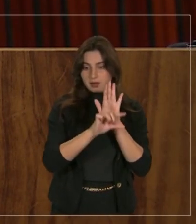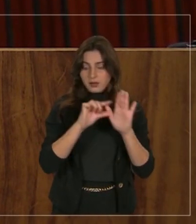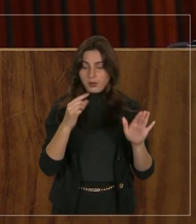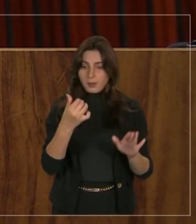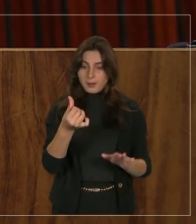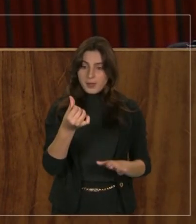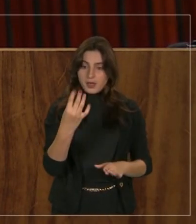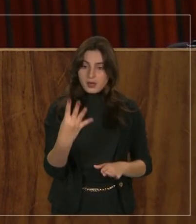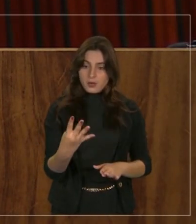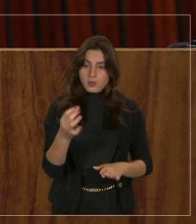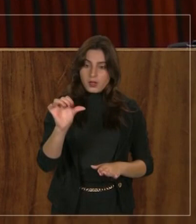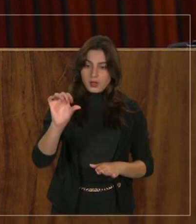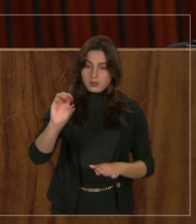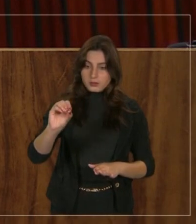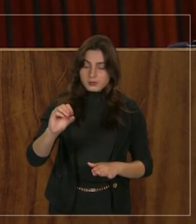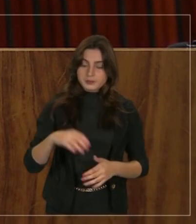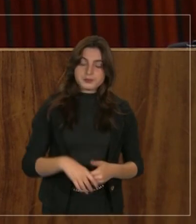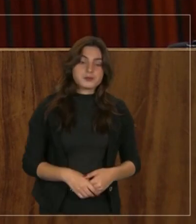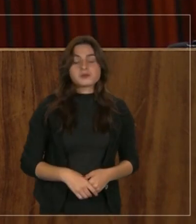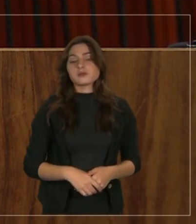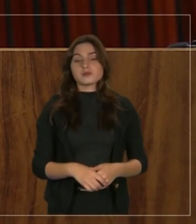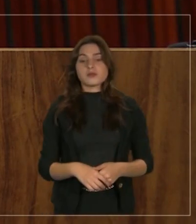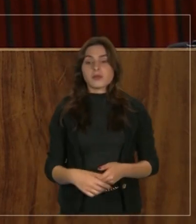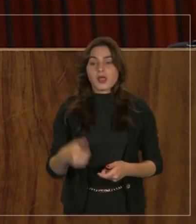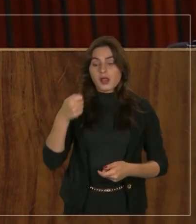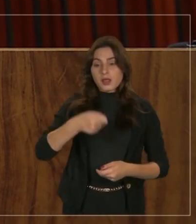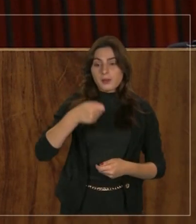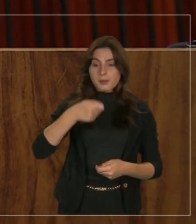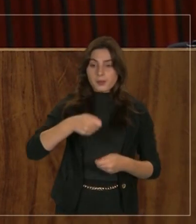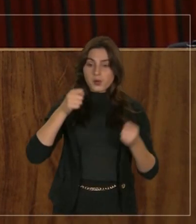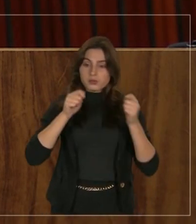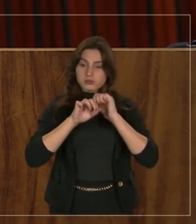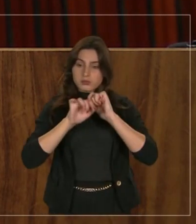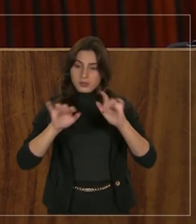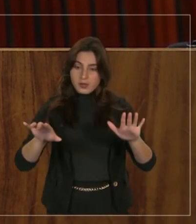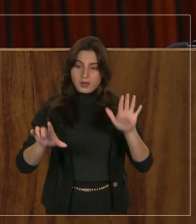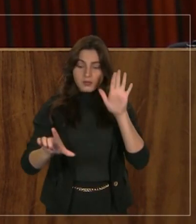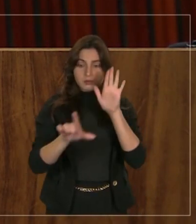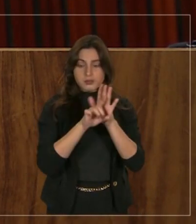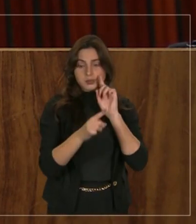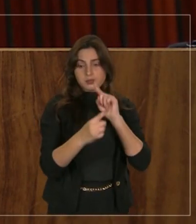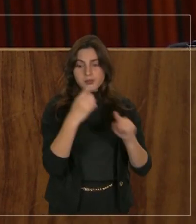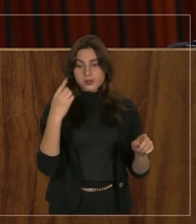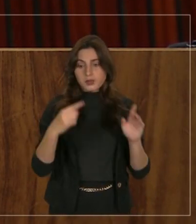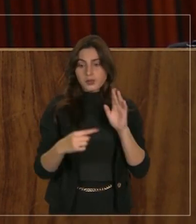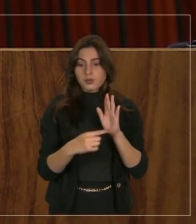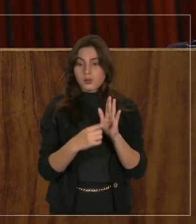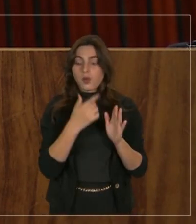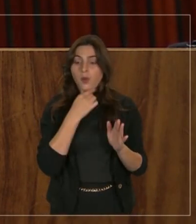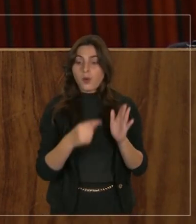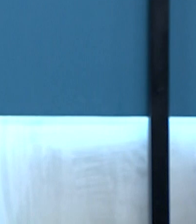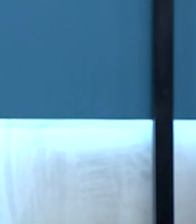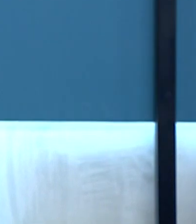64 de90 impõe-se declarar a inelegibilidade do primeiro